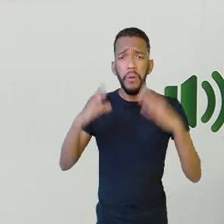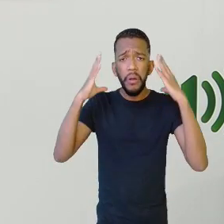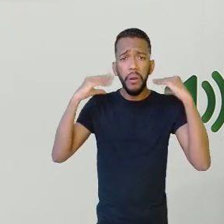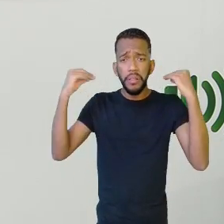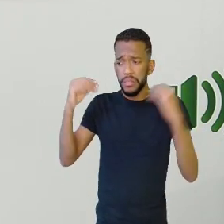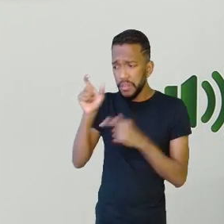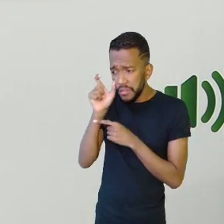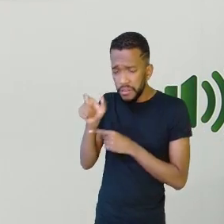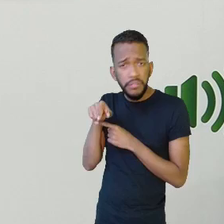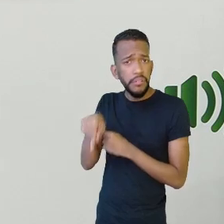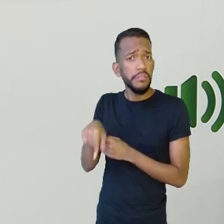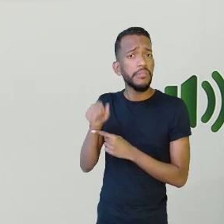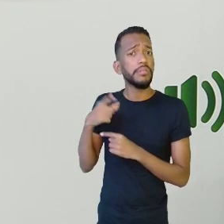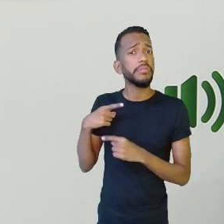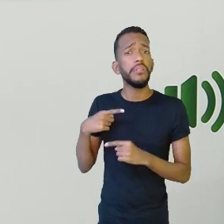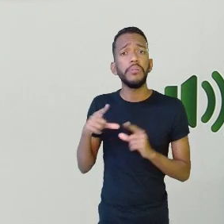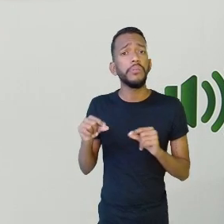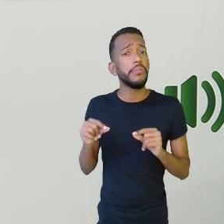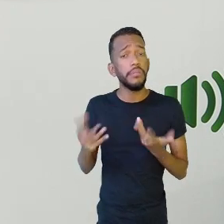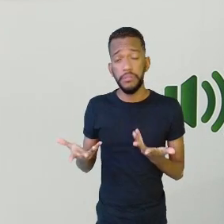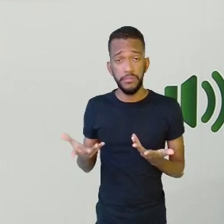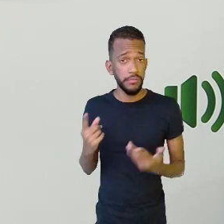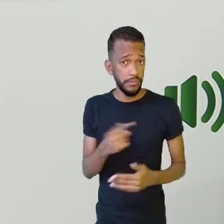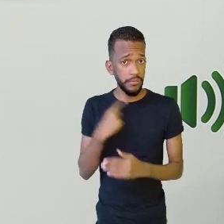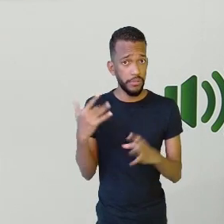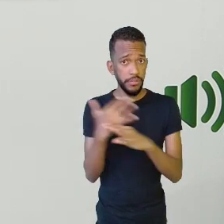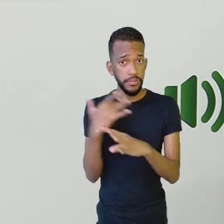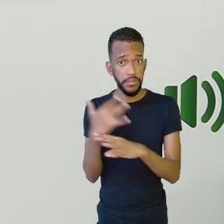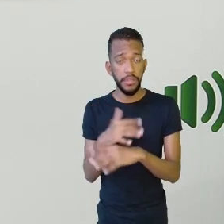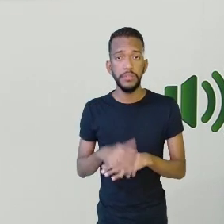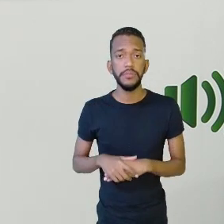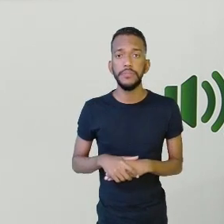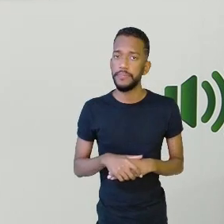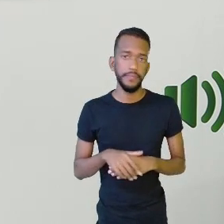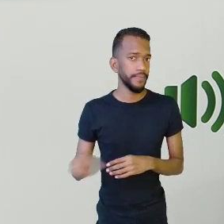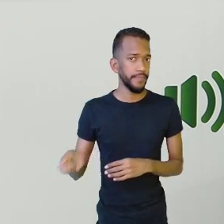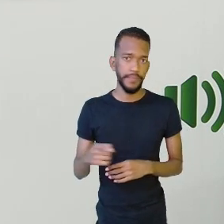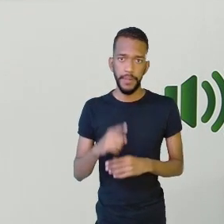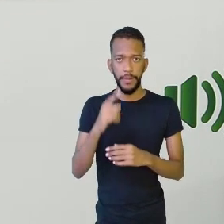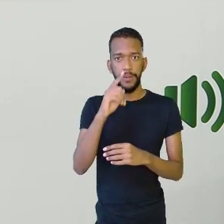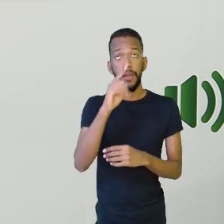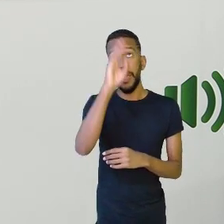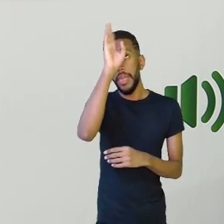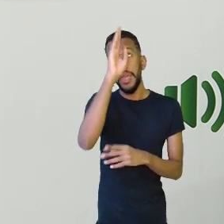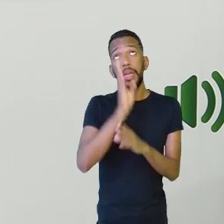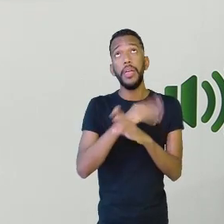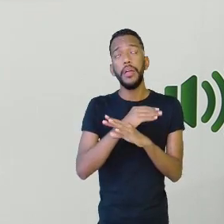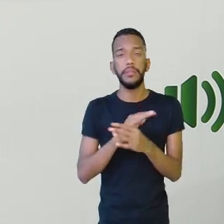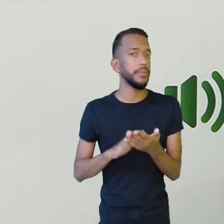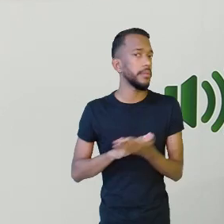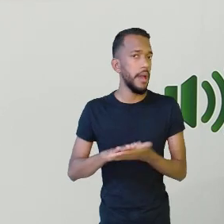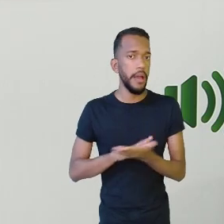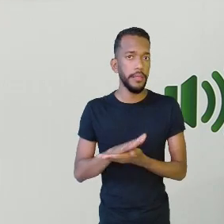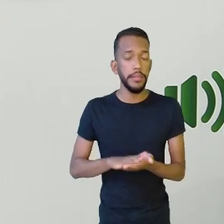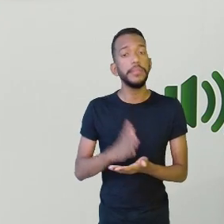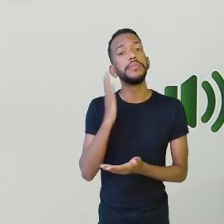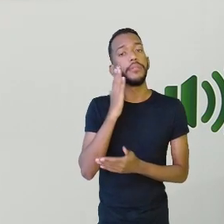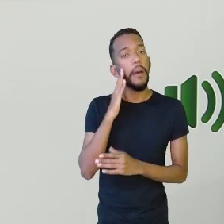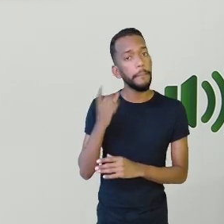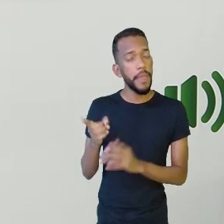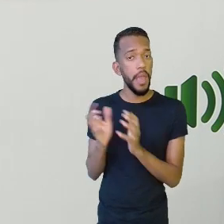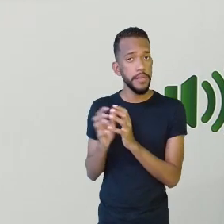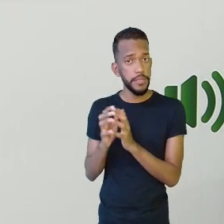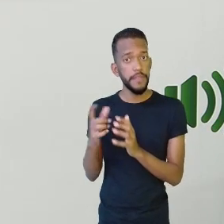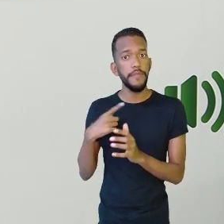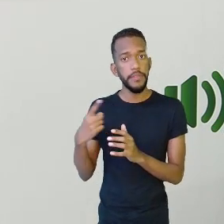esses holandeses tinham aqui na nossa cidade? Olha, eles não eram nada bobos. Eles sabiam que Recife tinha uma